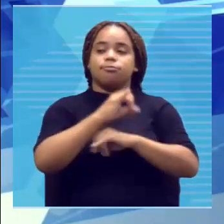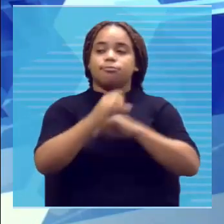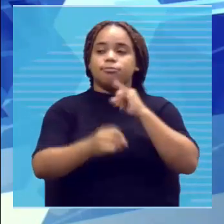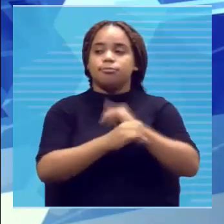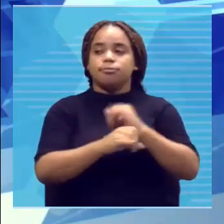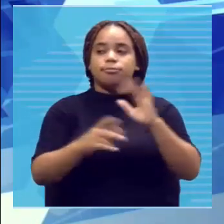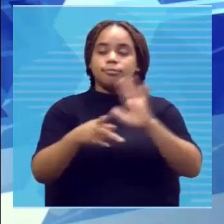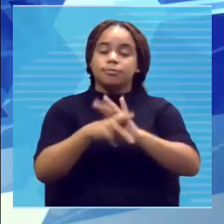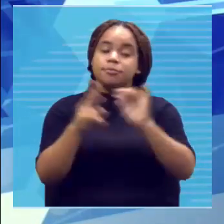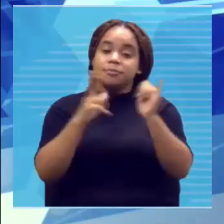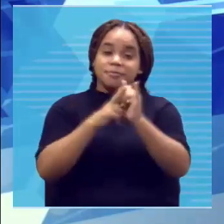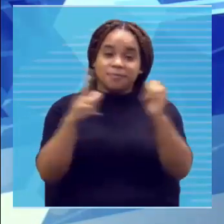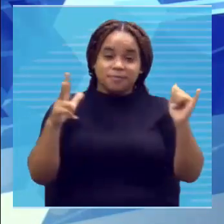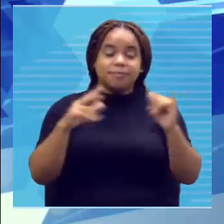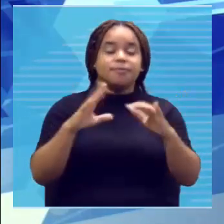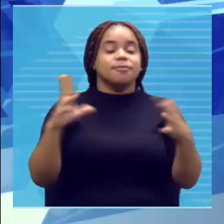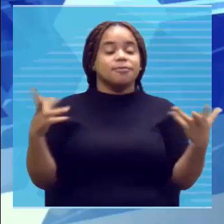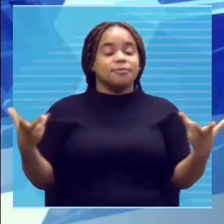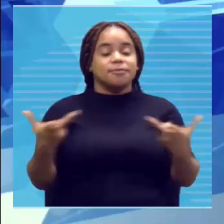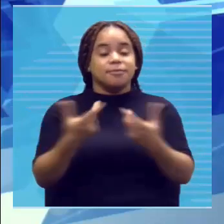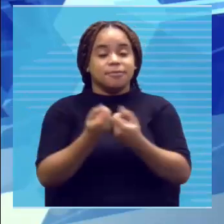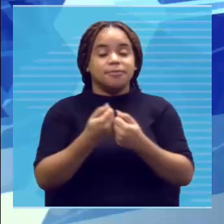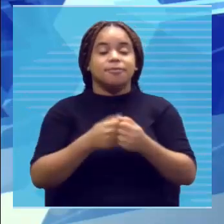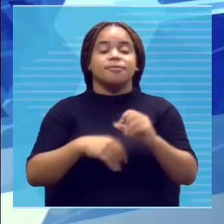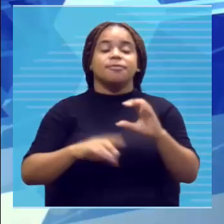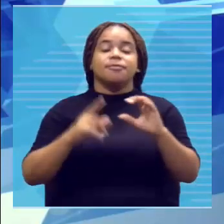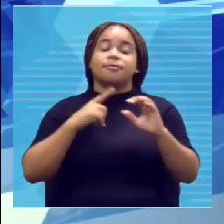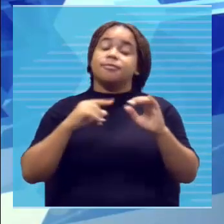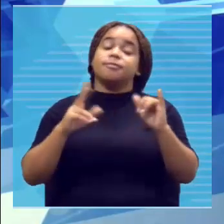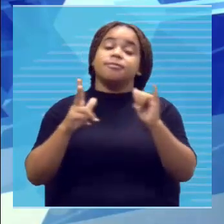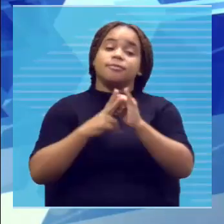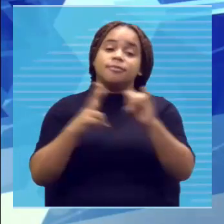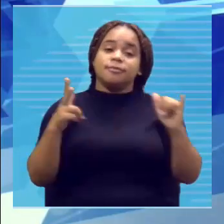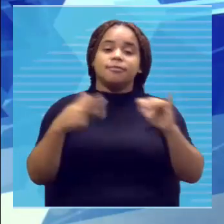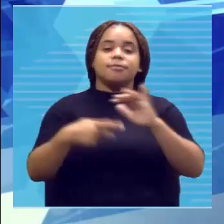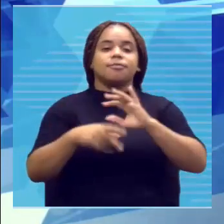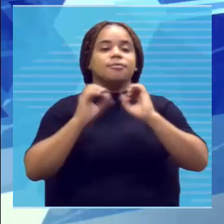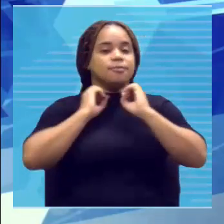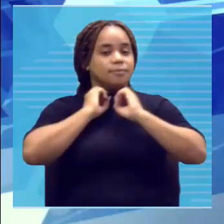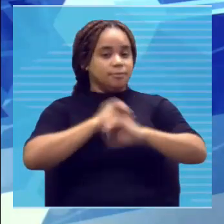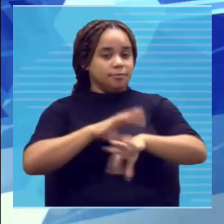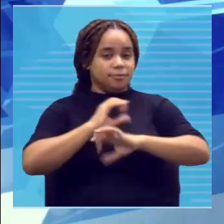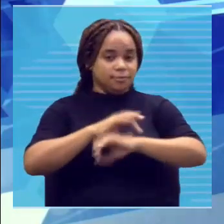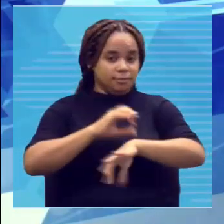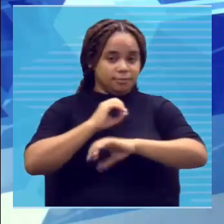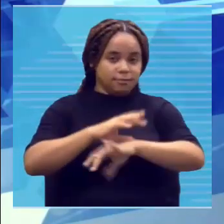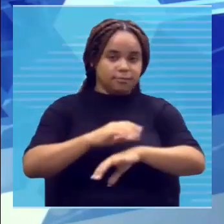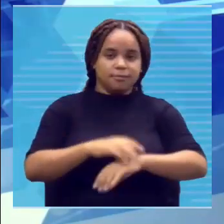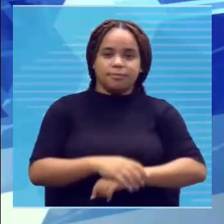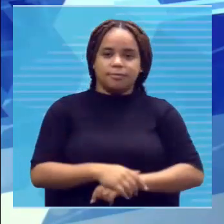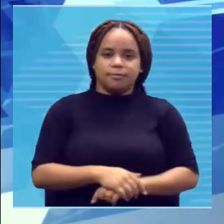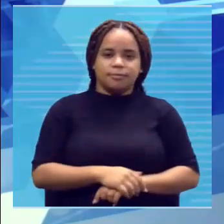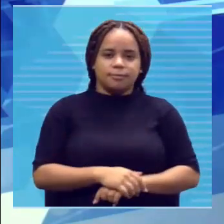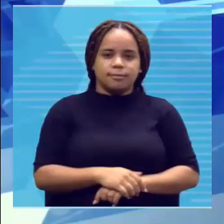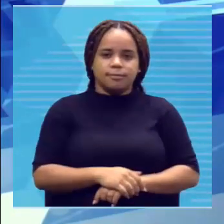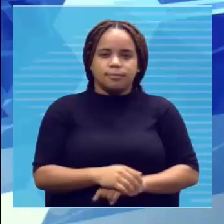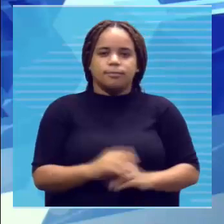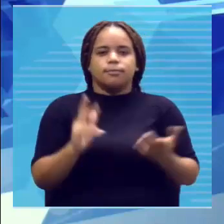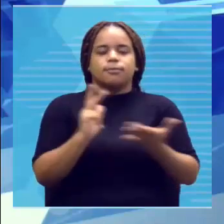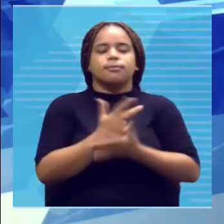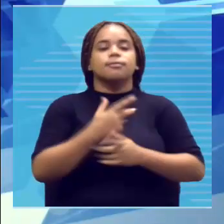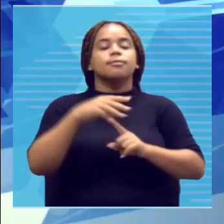o melhor canal de educação o melhor canal de educação que é que acontece por